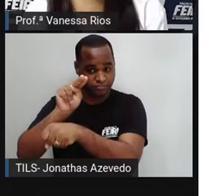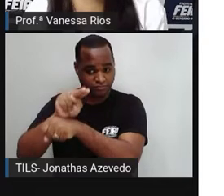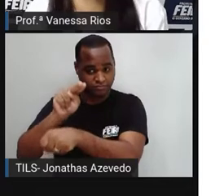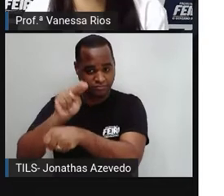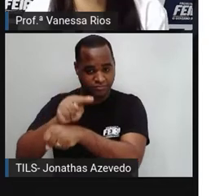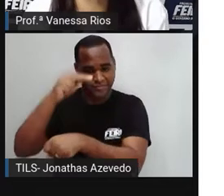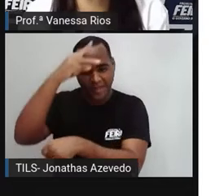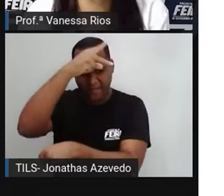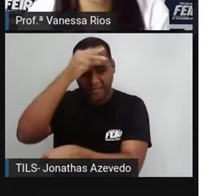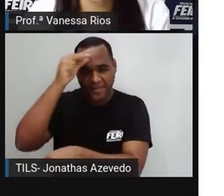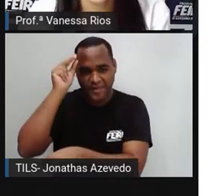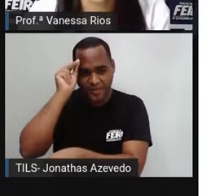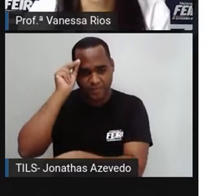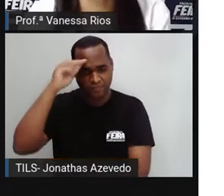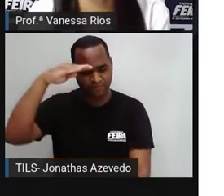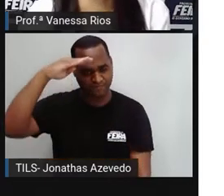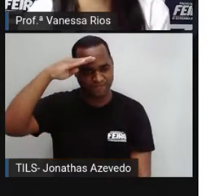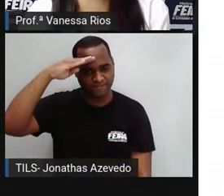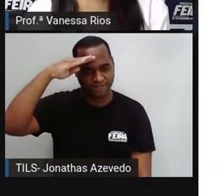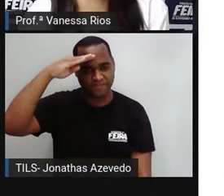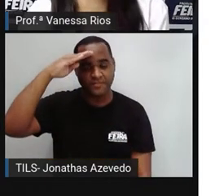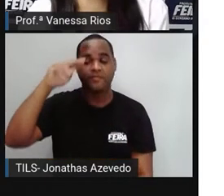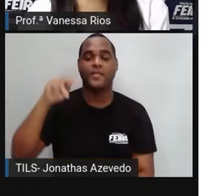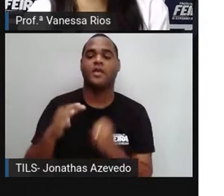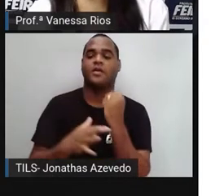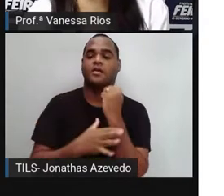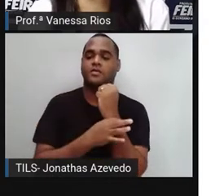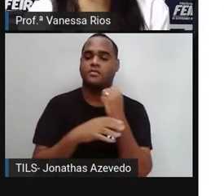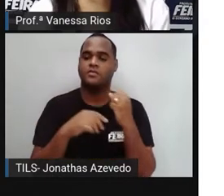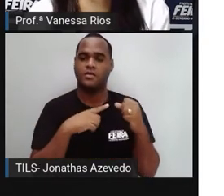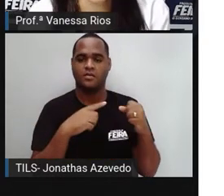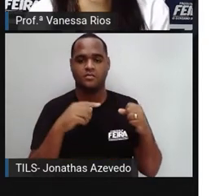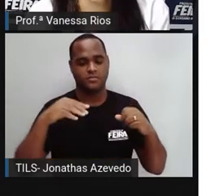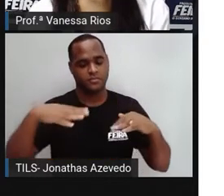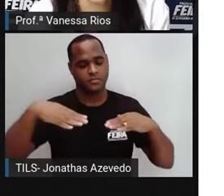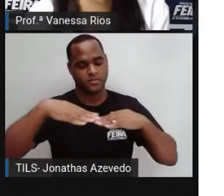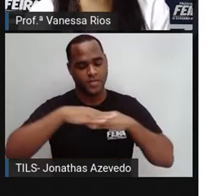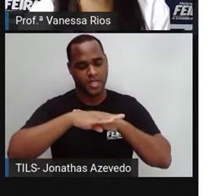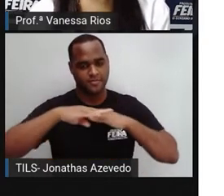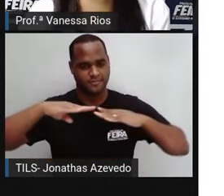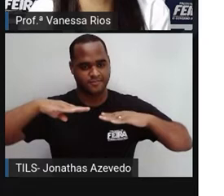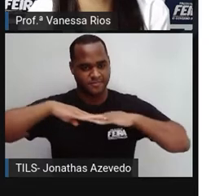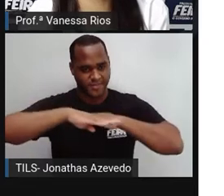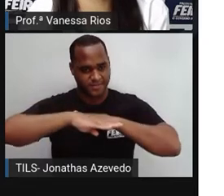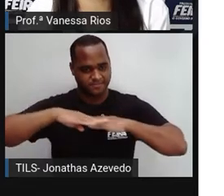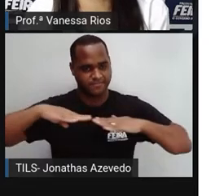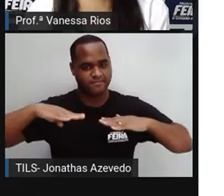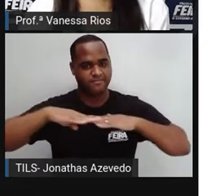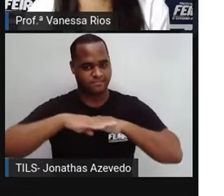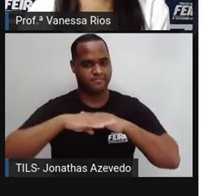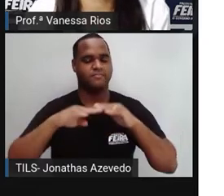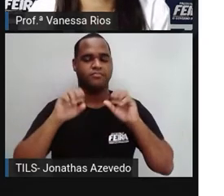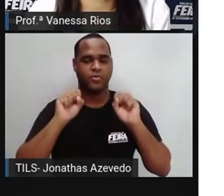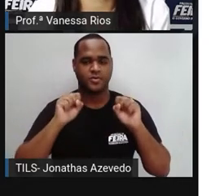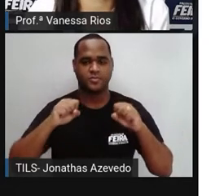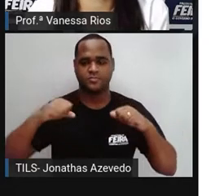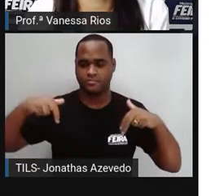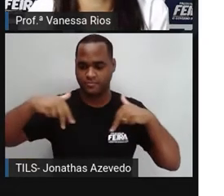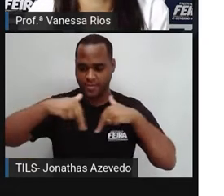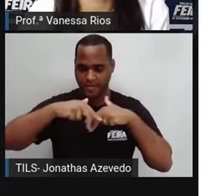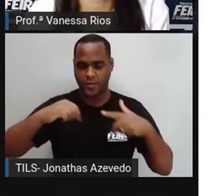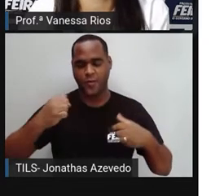aí a segurança e tranquilidade. Há duas pistas paralelas pavimentadas que podem ser usadas para